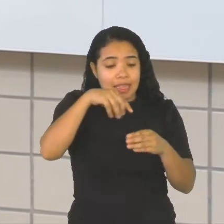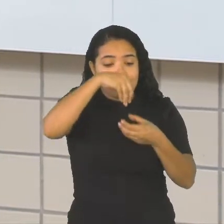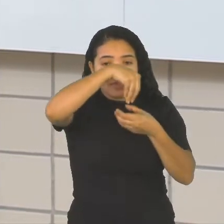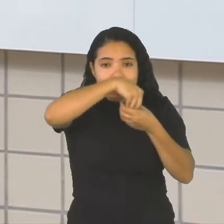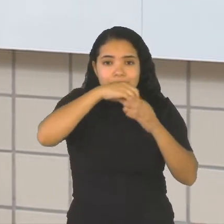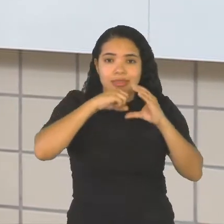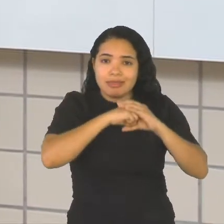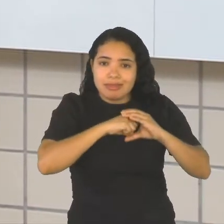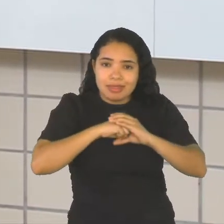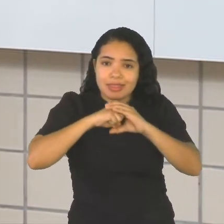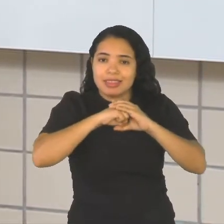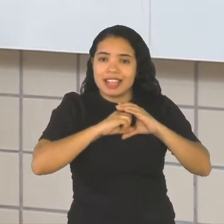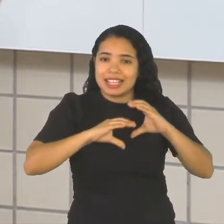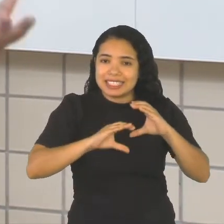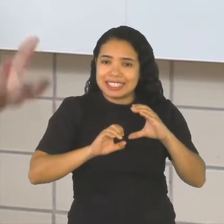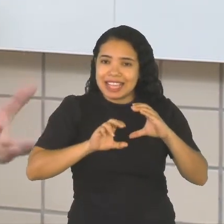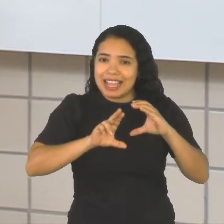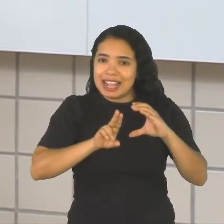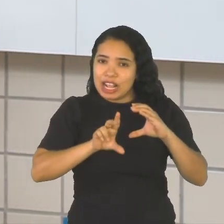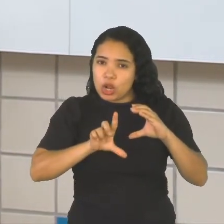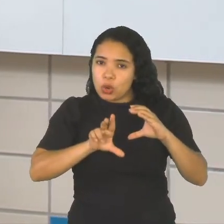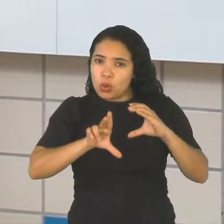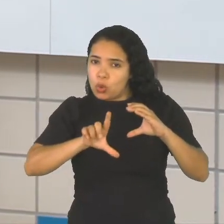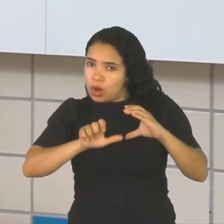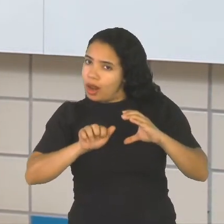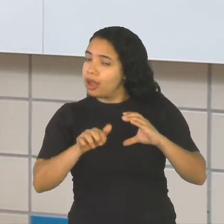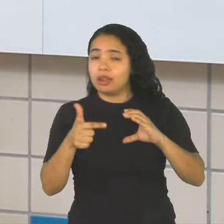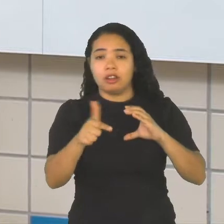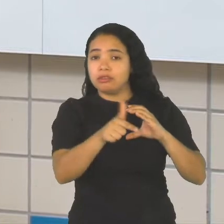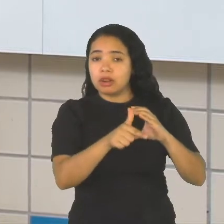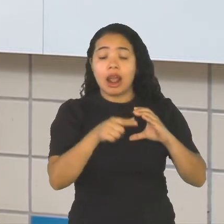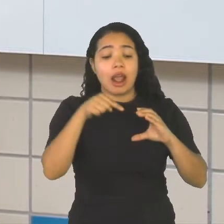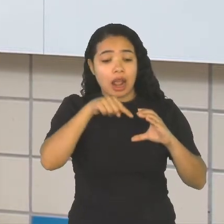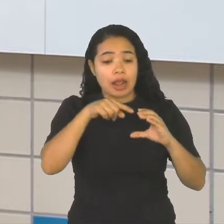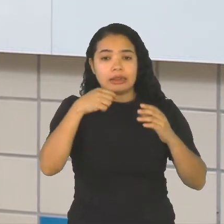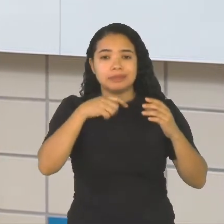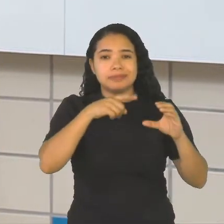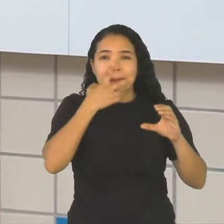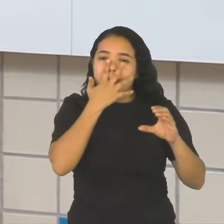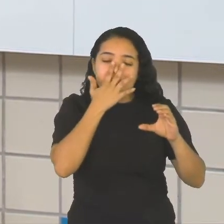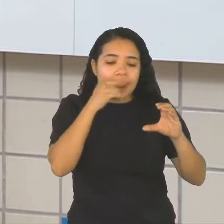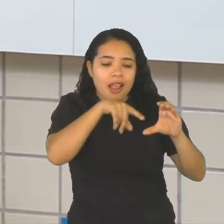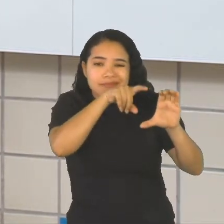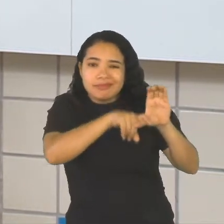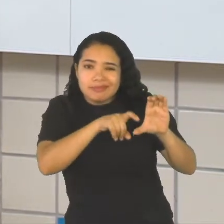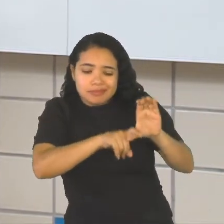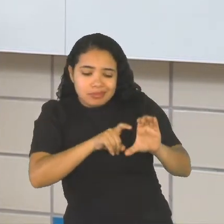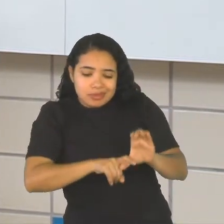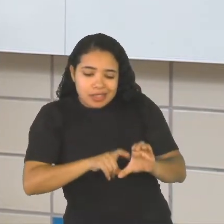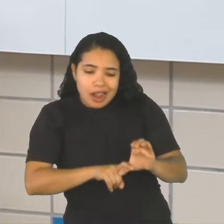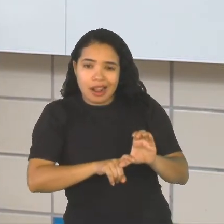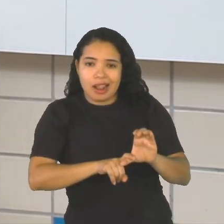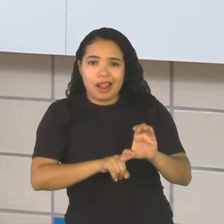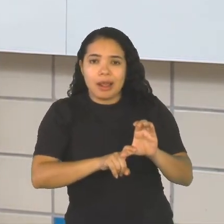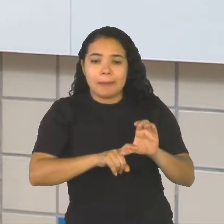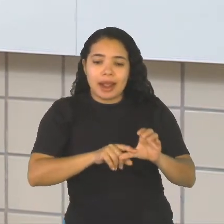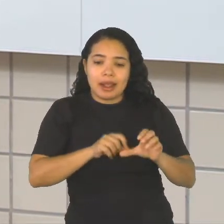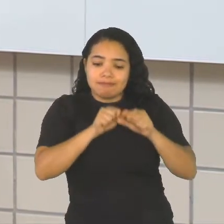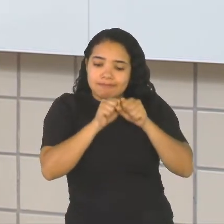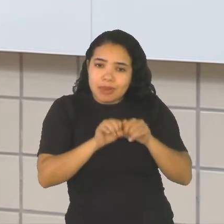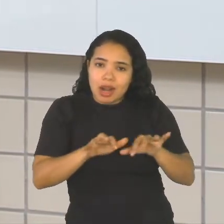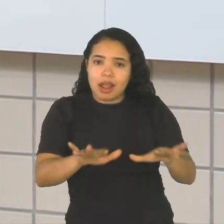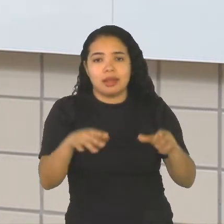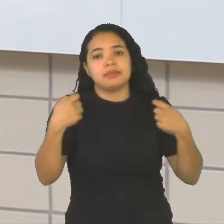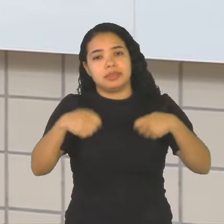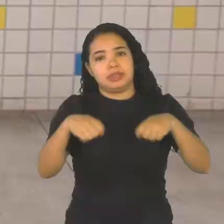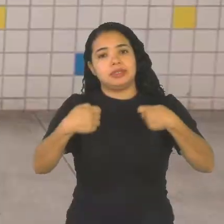para se o quê? Multiplicar, para ter as atividades vitais deles ali, certo? Isso todo mundo já sabe. Bora lá para